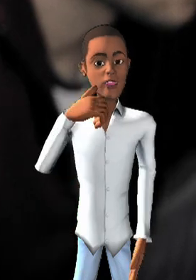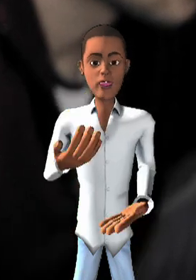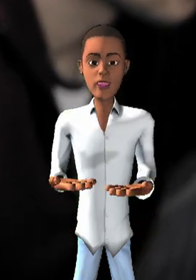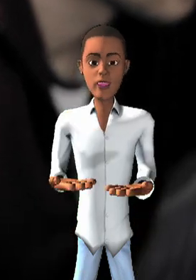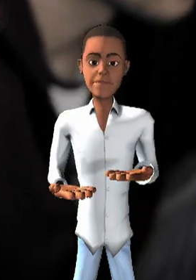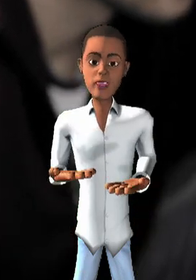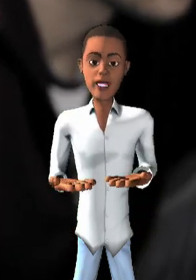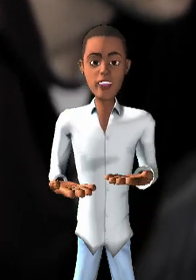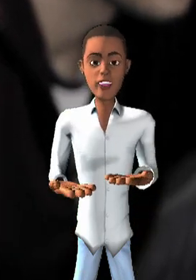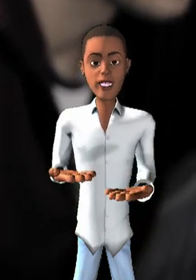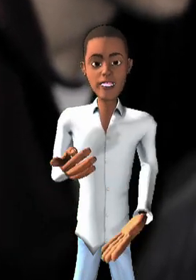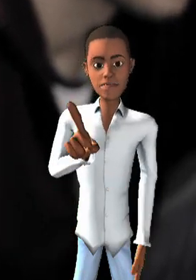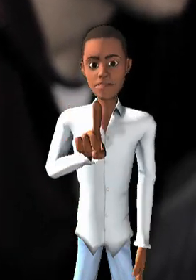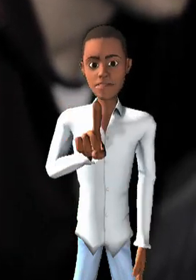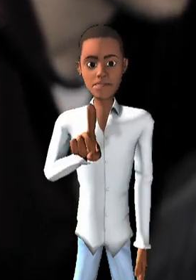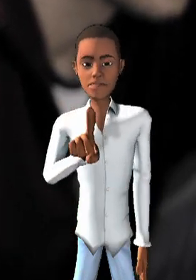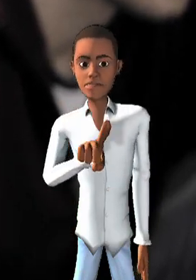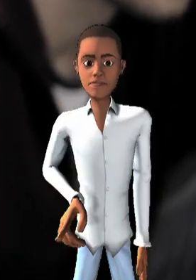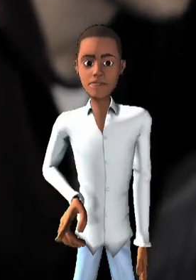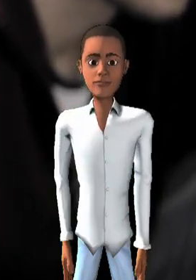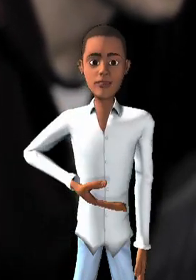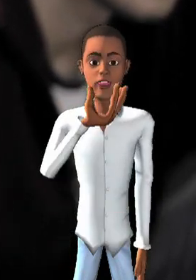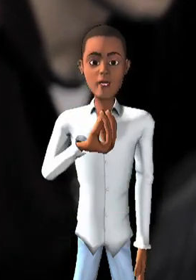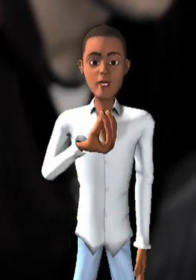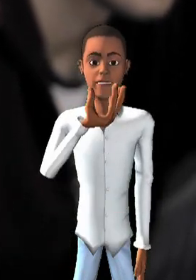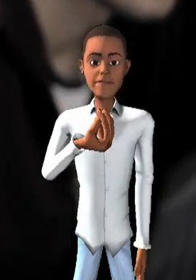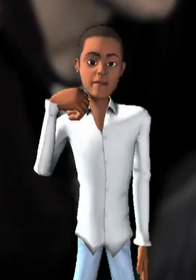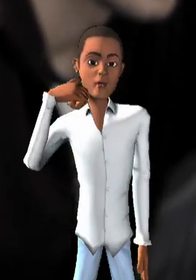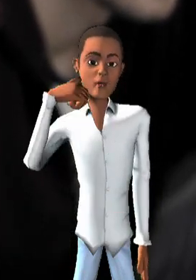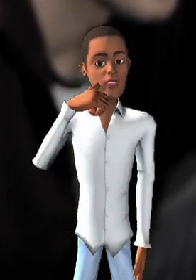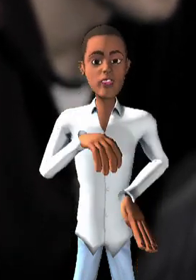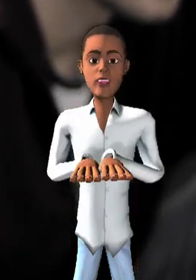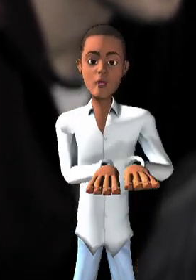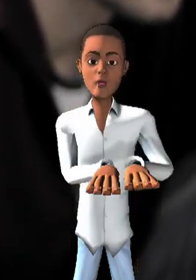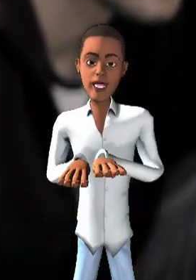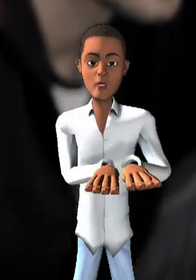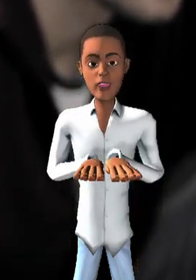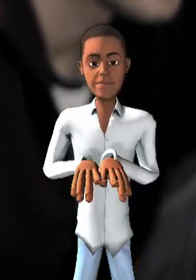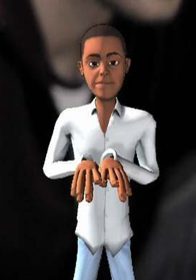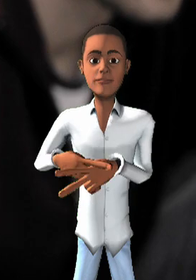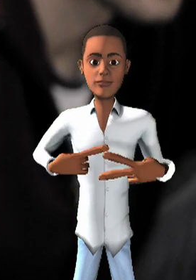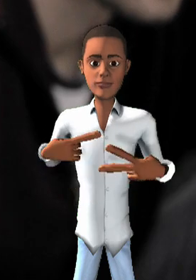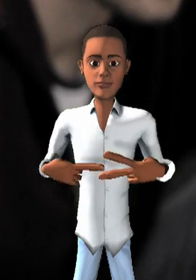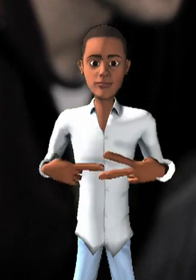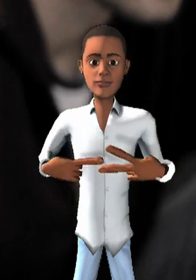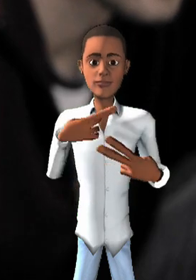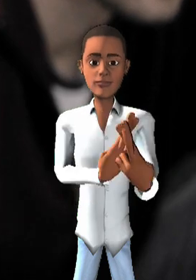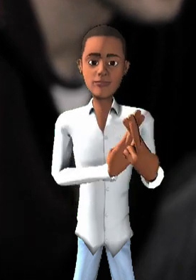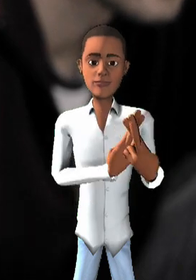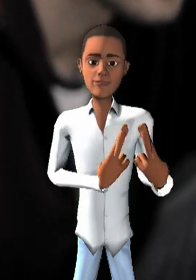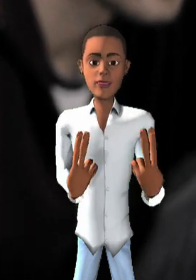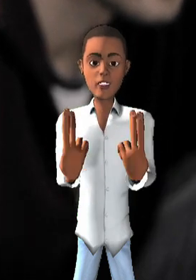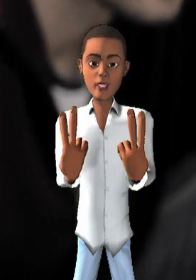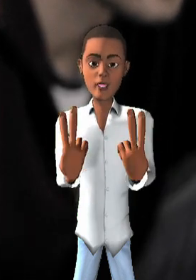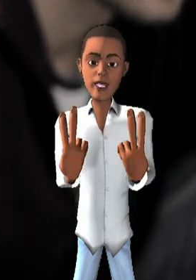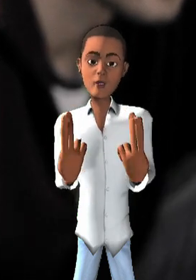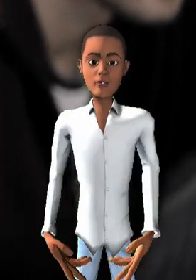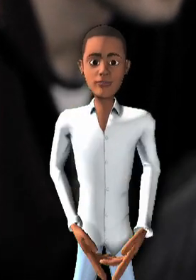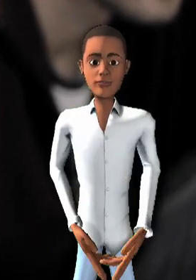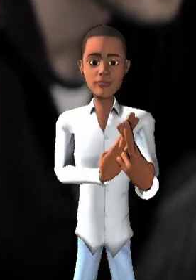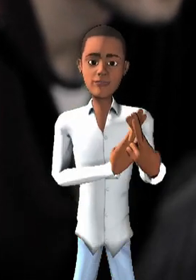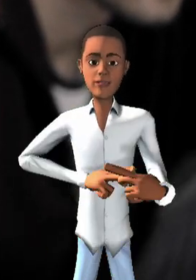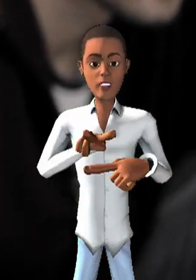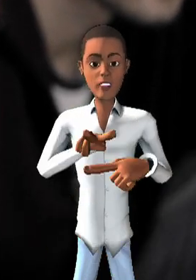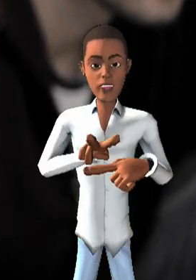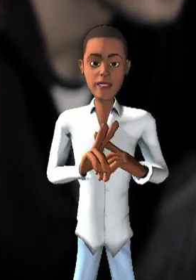do homem, mano, que realmente ela não deve ser, mano. Os dois tem que ser igual, velho. Se os dois tiver que partilhar o peso de liderança,